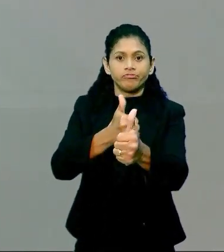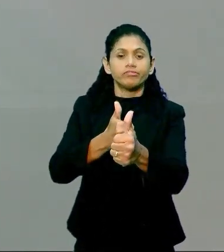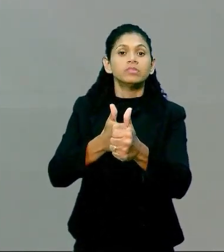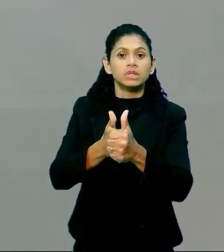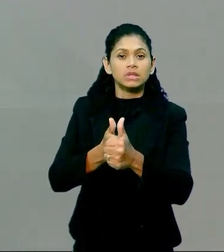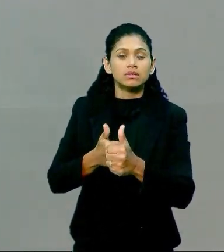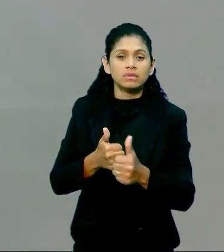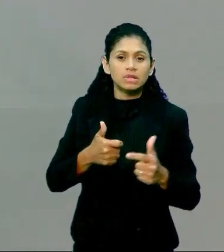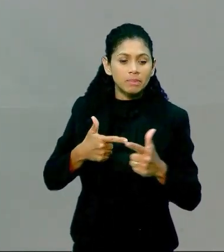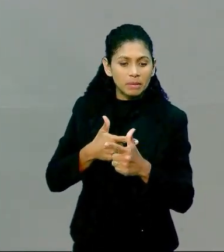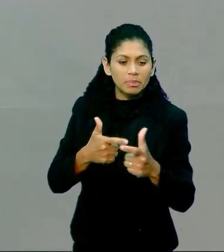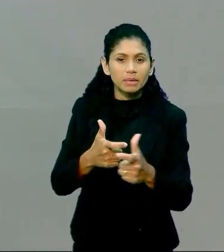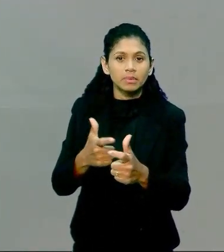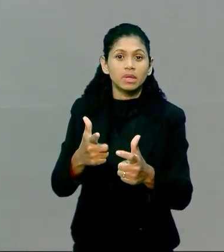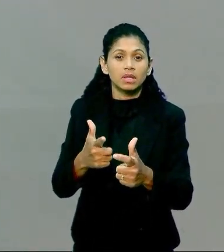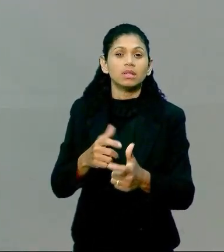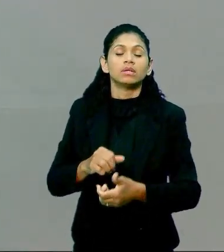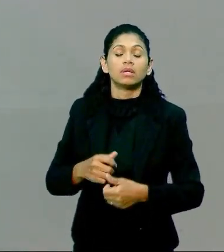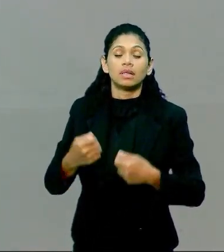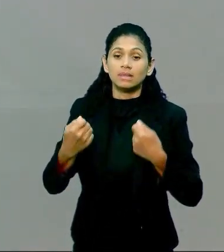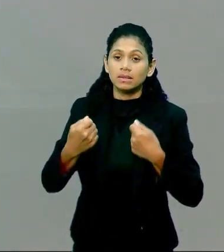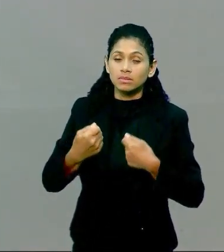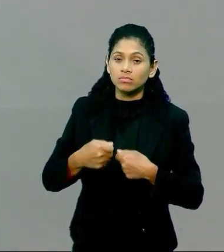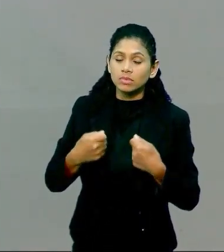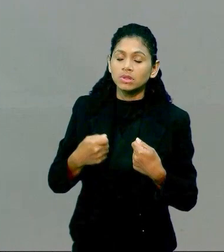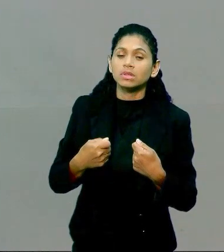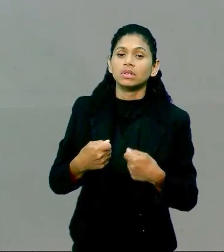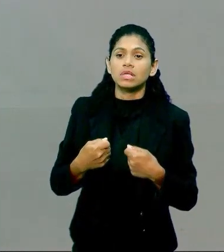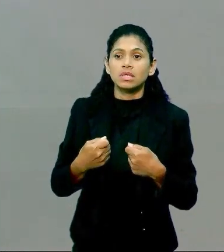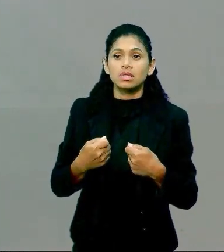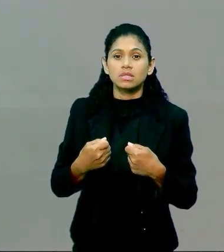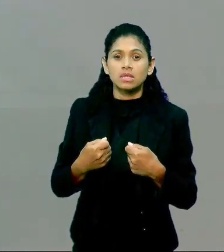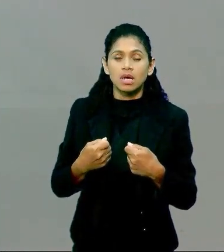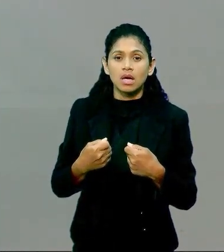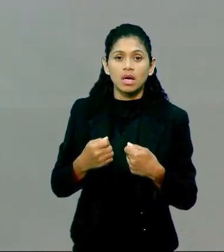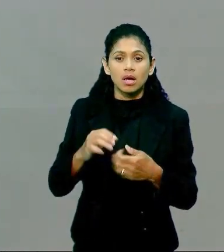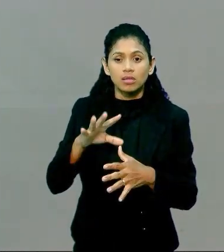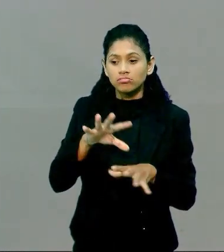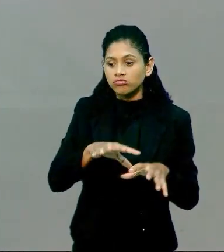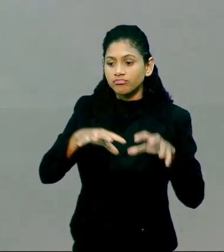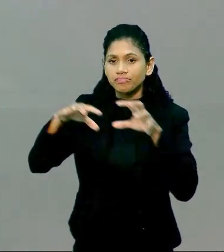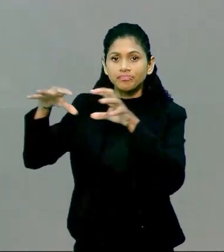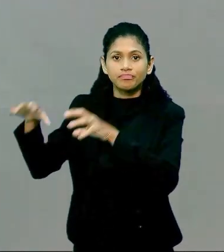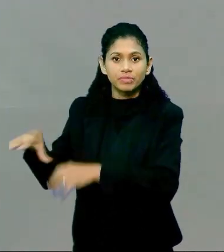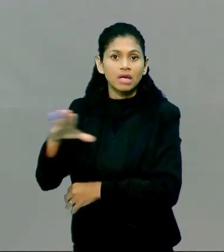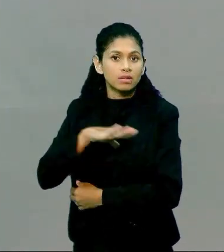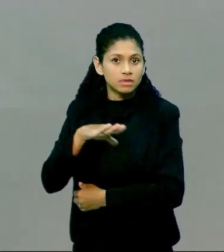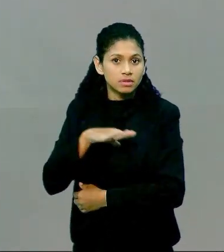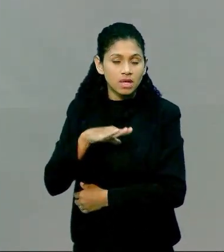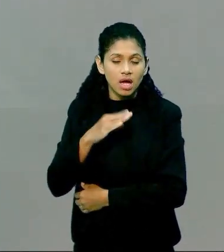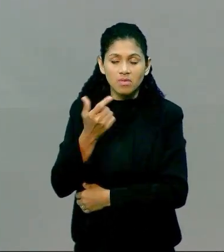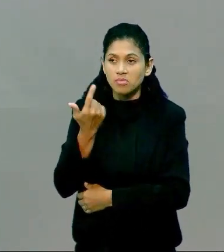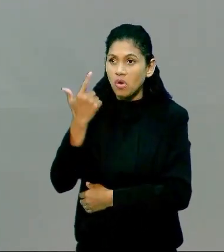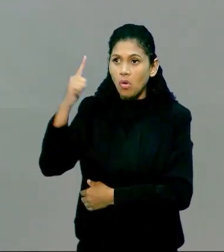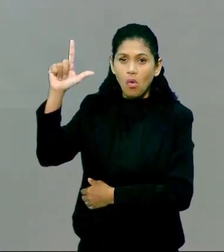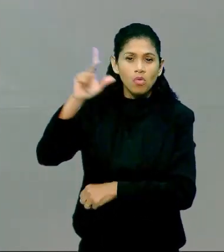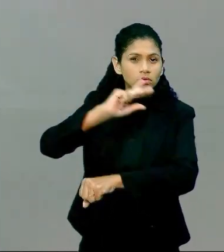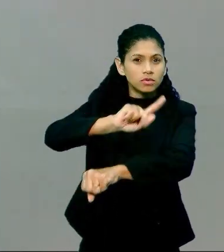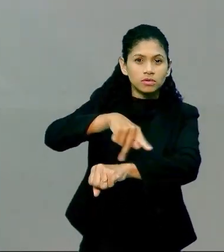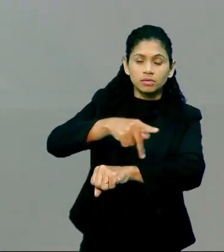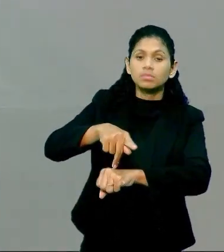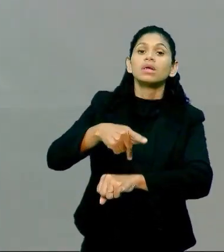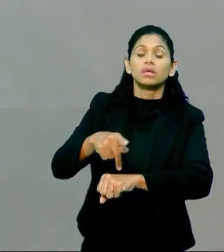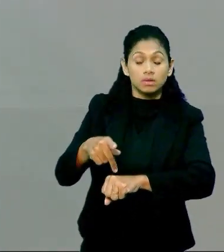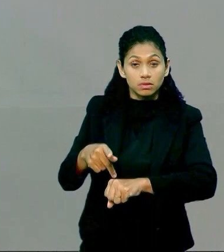XIV, né, e muitos deles tiveram que sair das suas cidades, né, para outros locais do mundo. Então eles se espalharam, inclusive